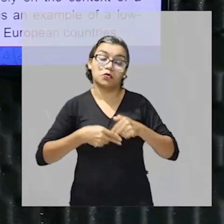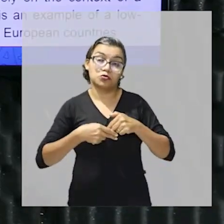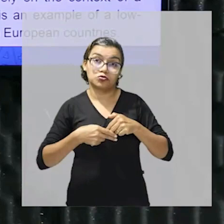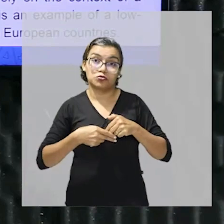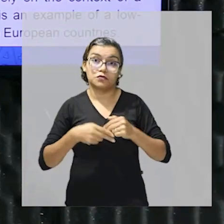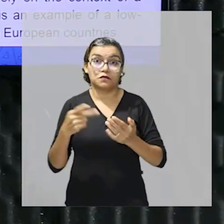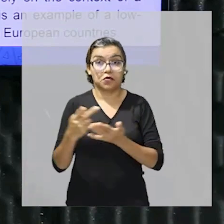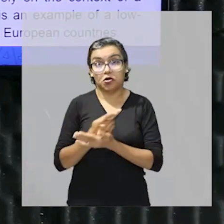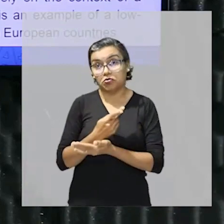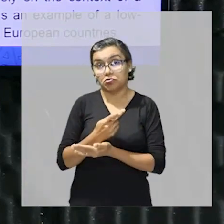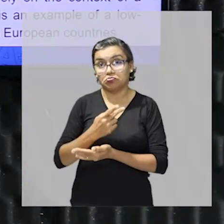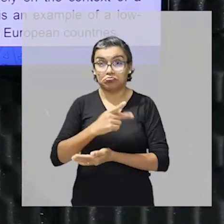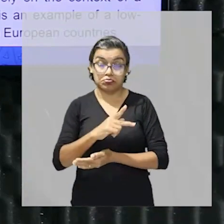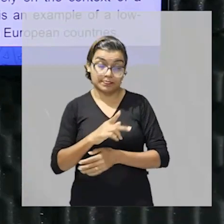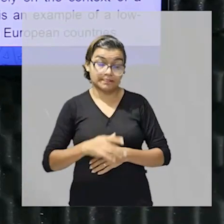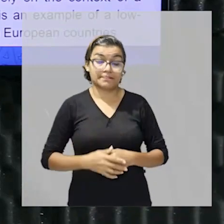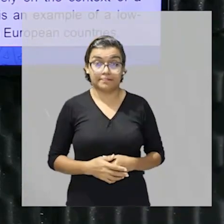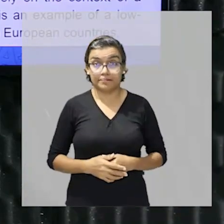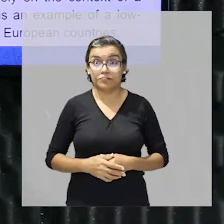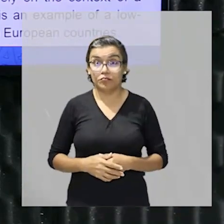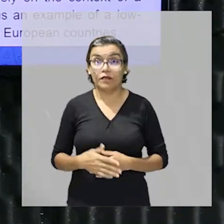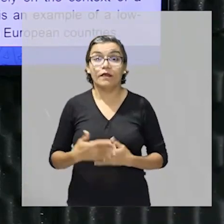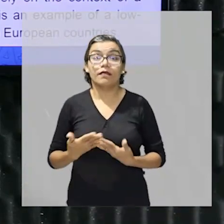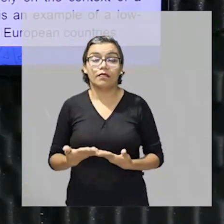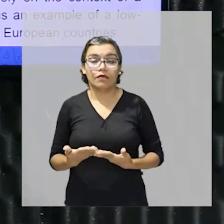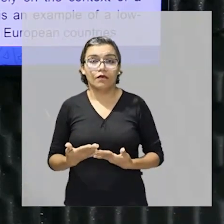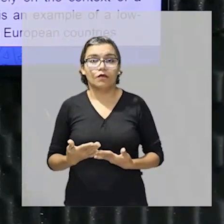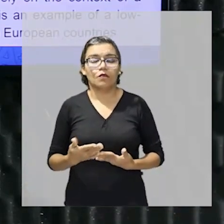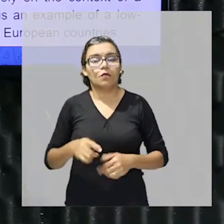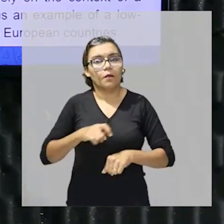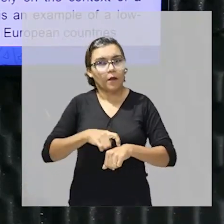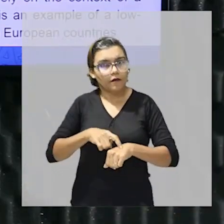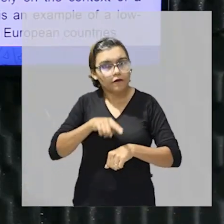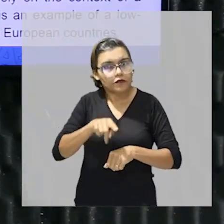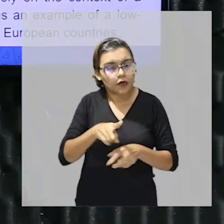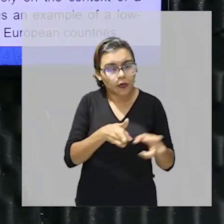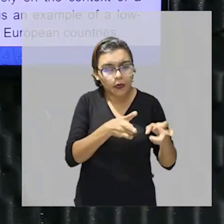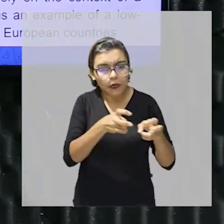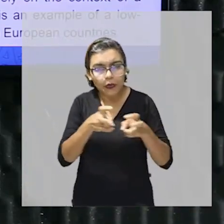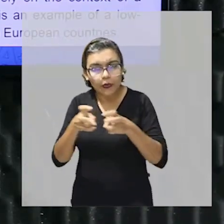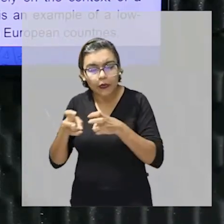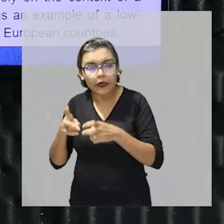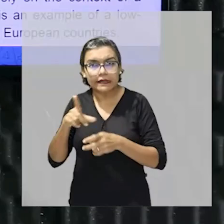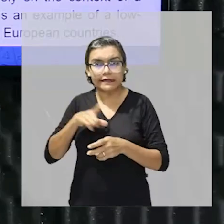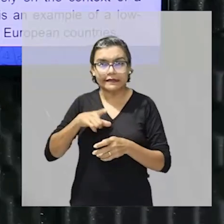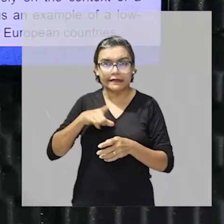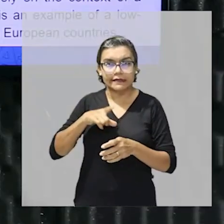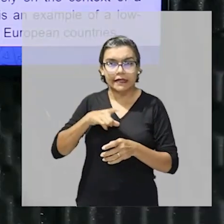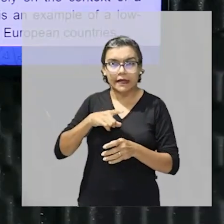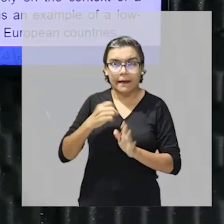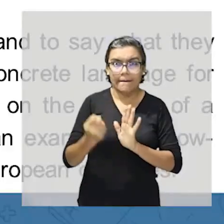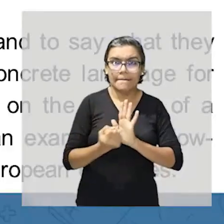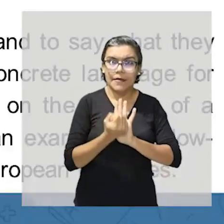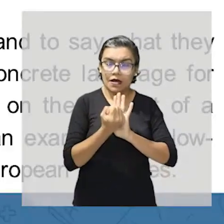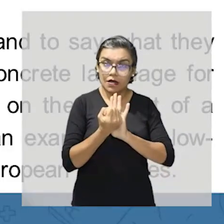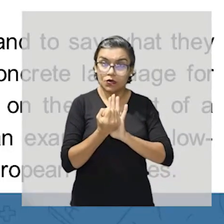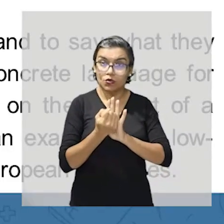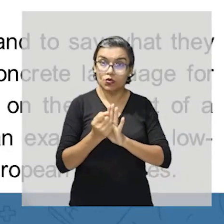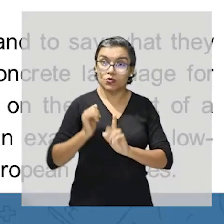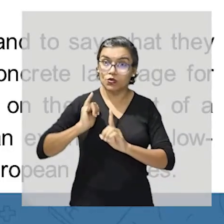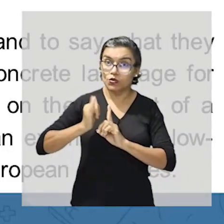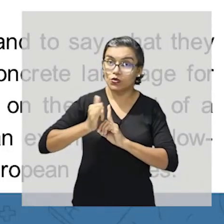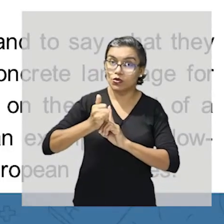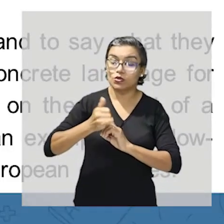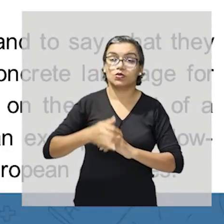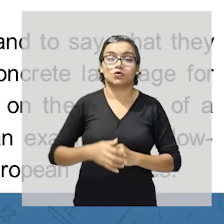ter acontecido. Bom, então são situações que você pode observar essa presença dos marcadores de discurso, lembrando que eles sempre